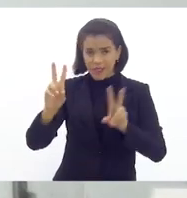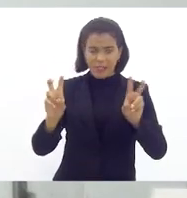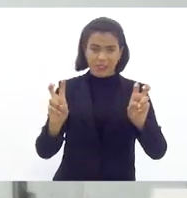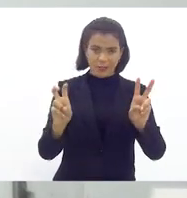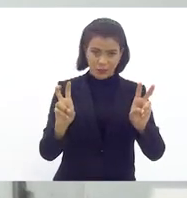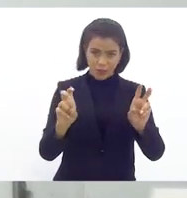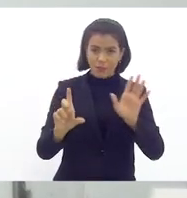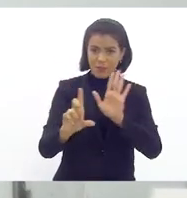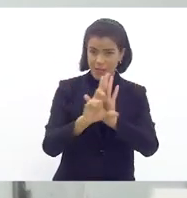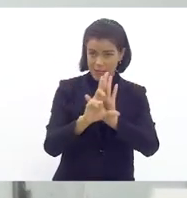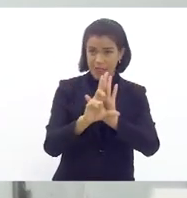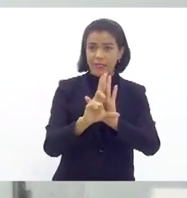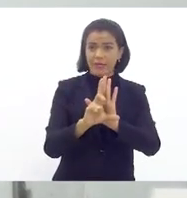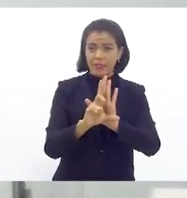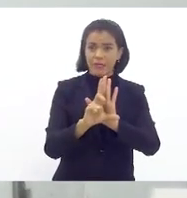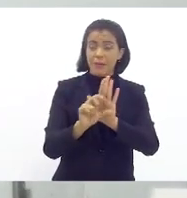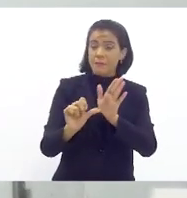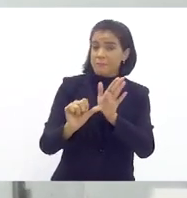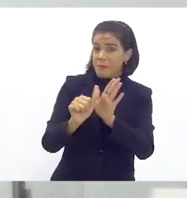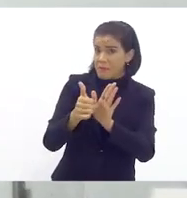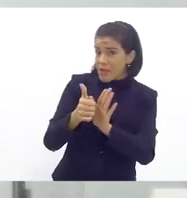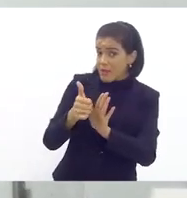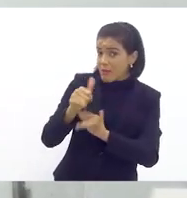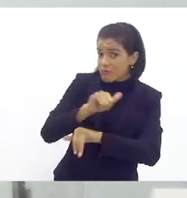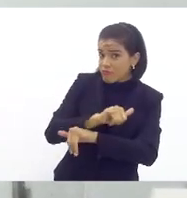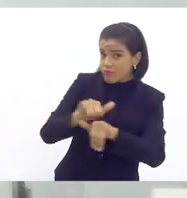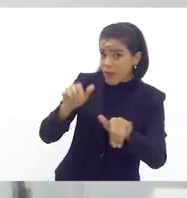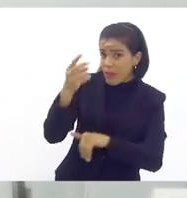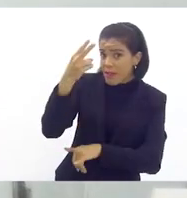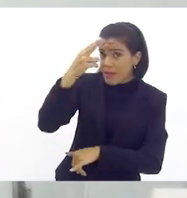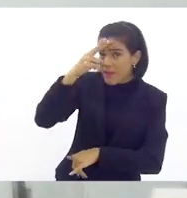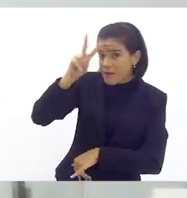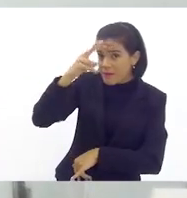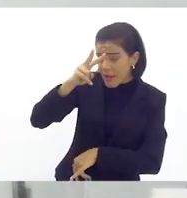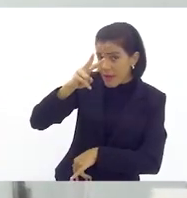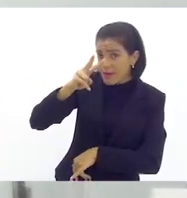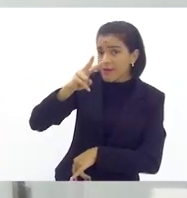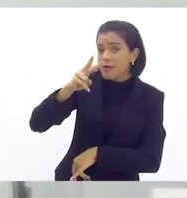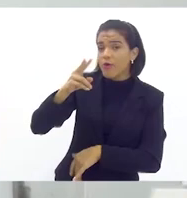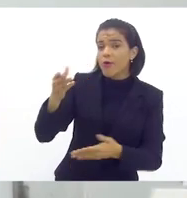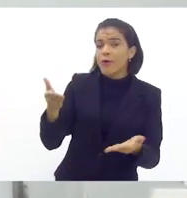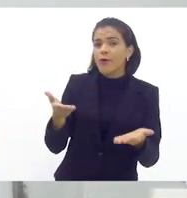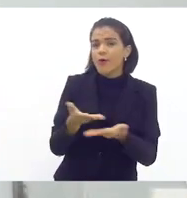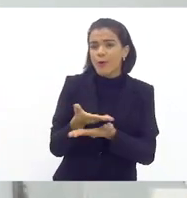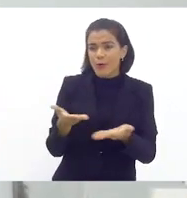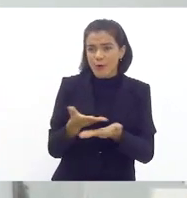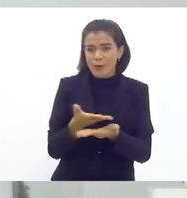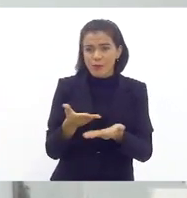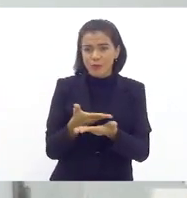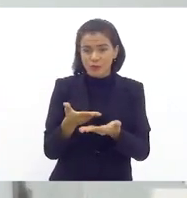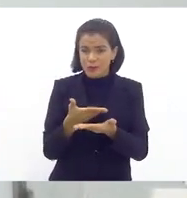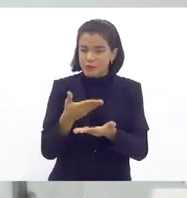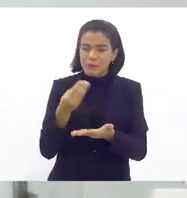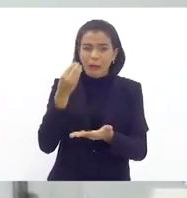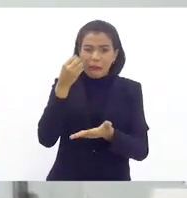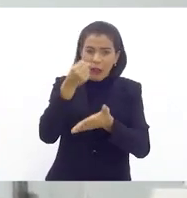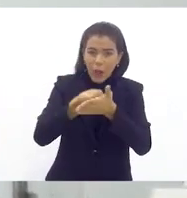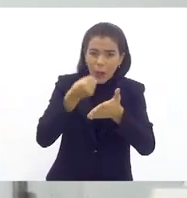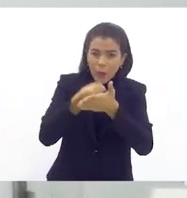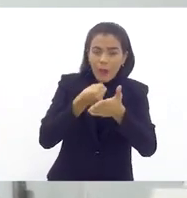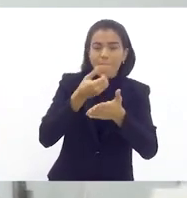da lei, eu, primeiramente, quero lembrar para vocês que, hoje, quando nós queremos melhorias